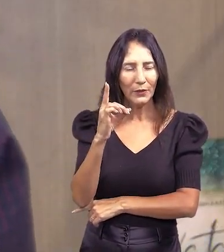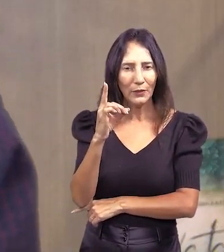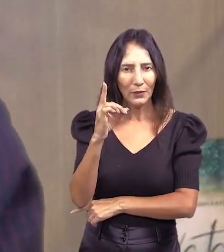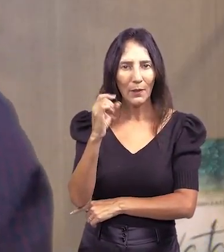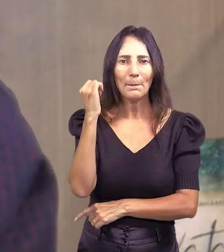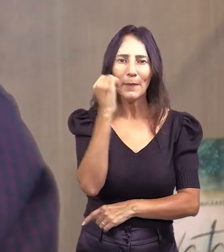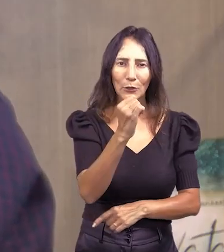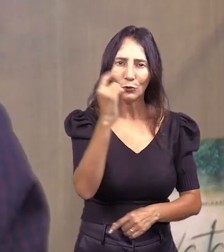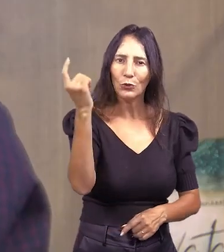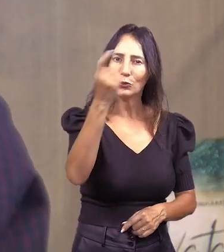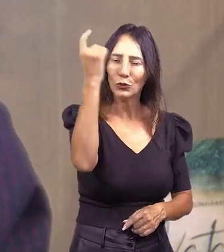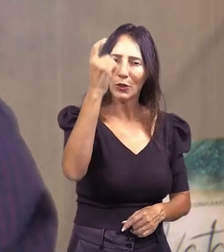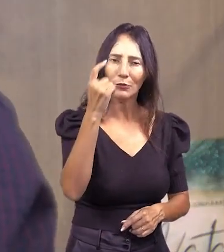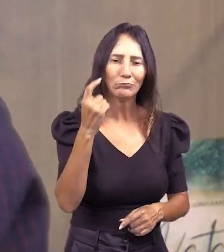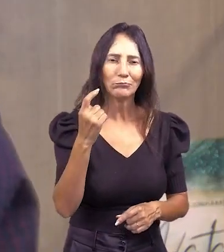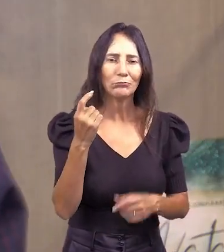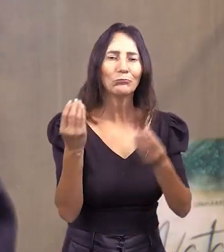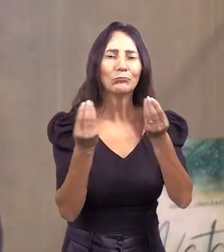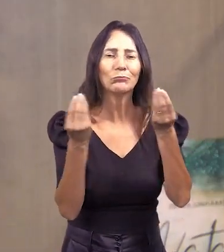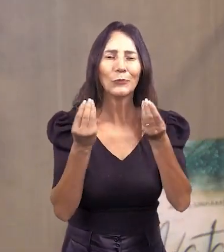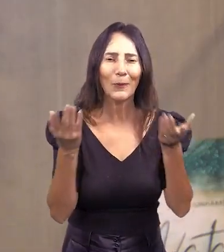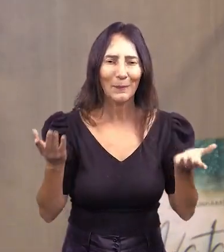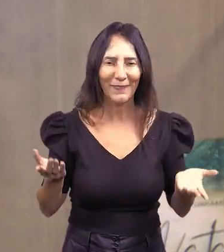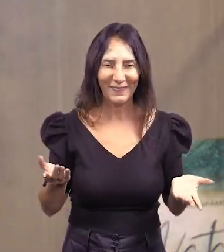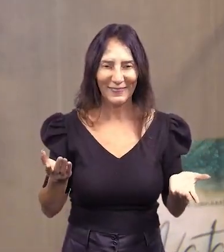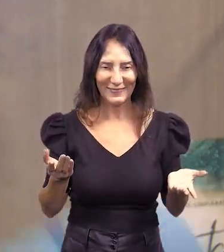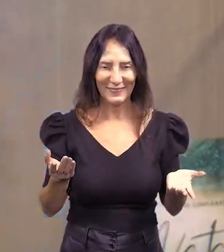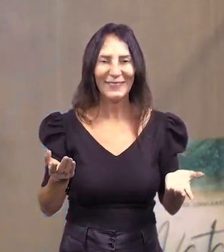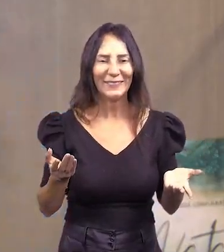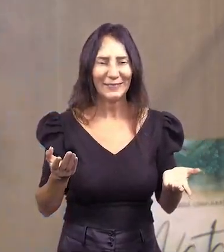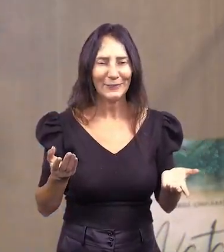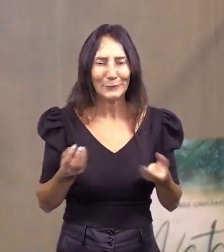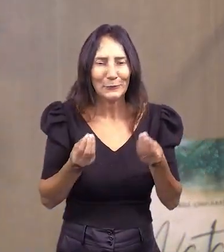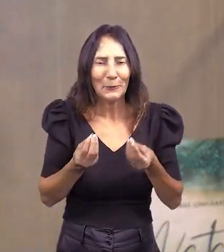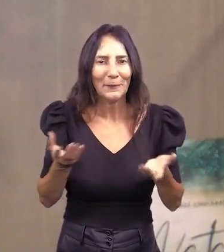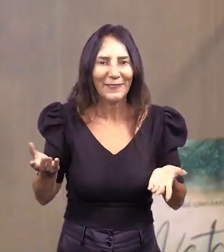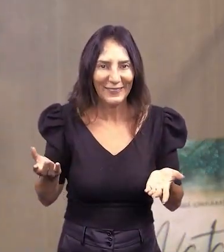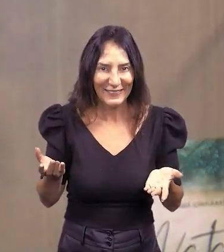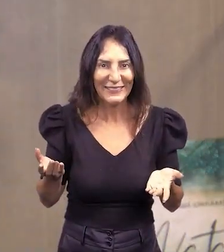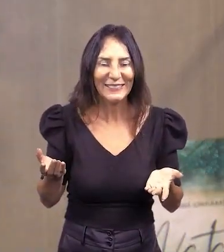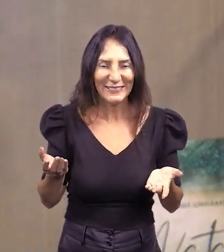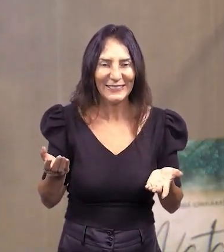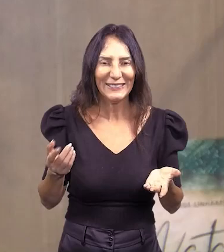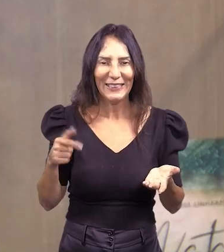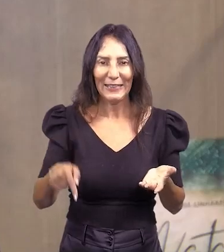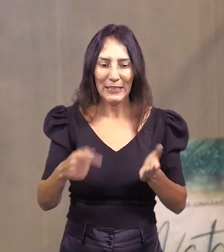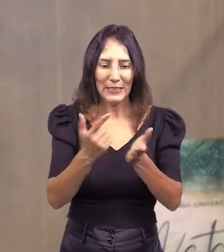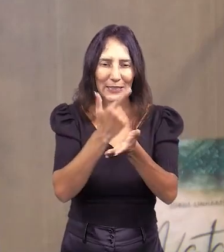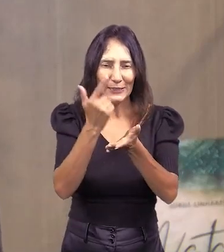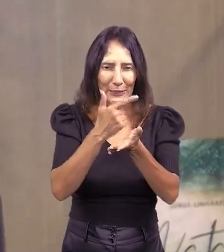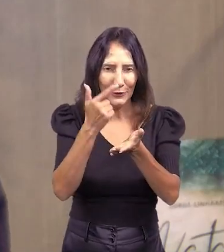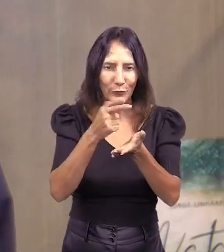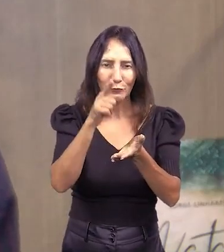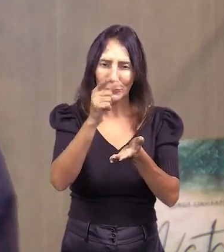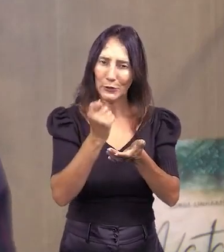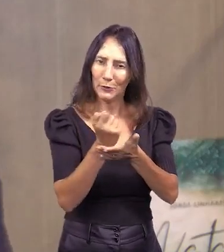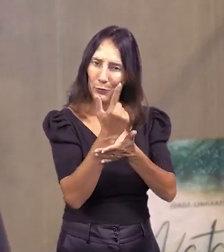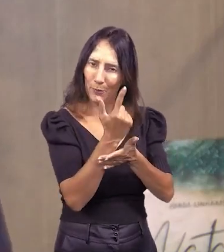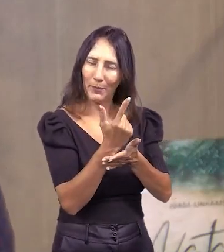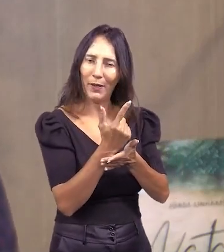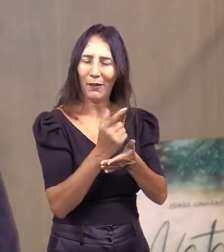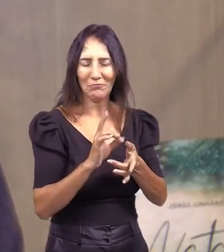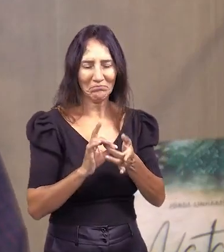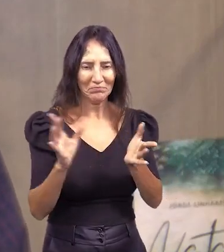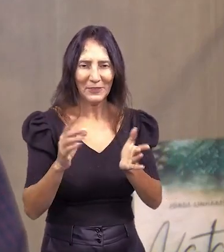gigantes, mas você precisa saber por que ele matou gigantes. Que é esse aqui, por que ele matou o gigante? Tem aqui nesse livrinho que você